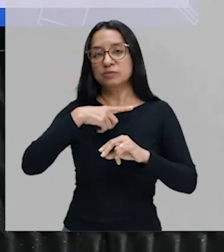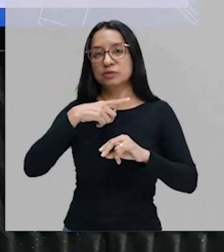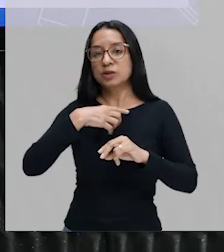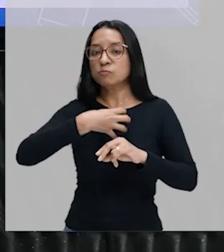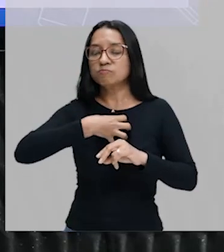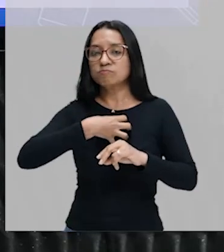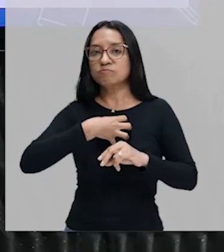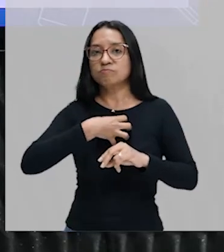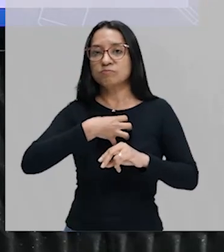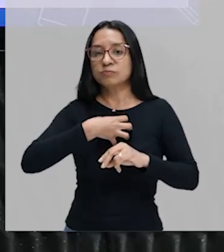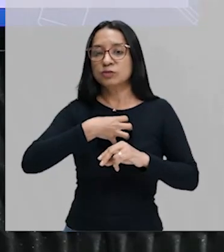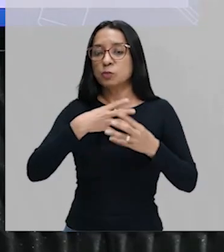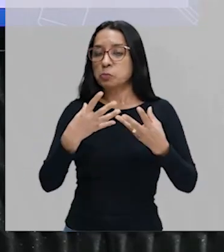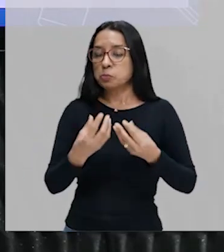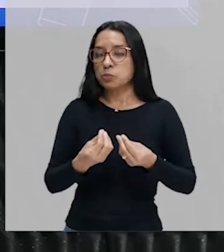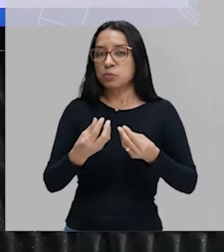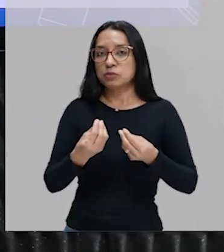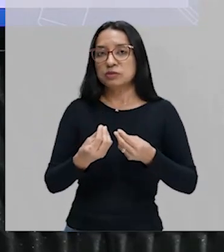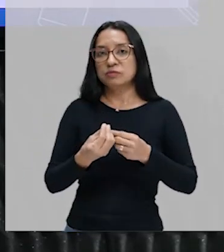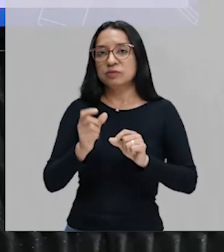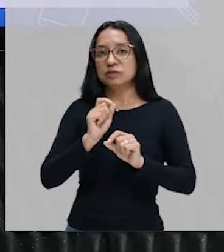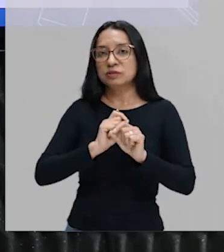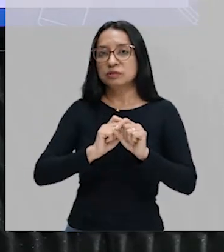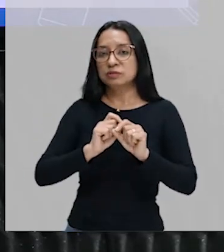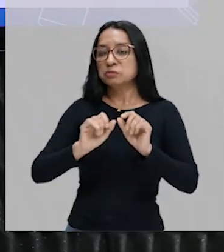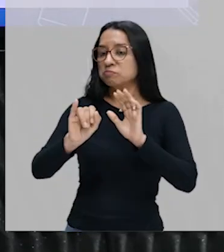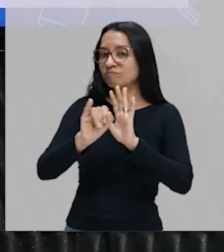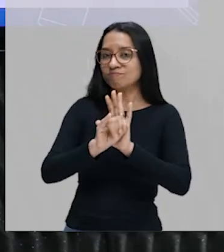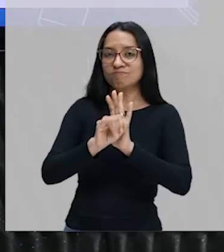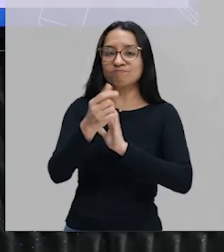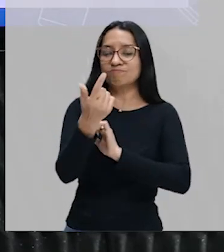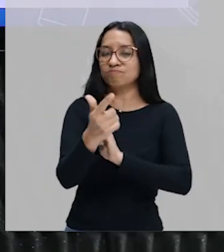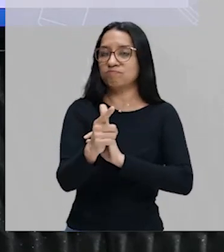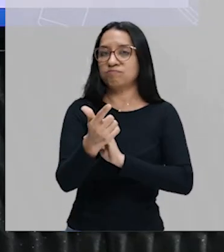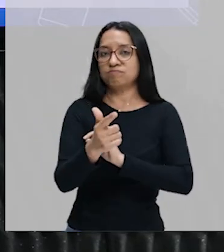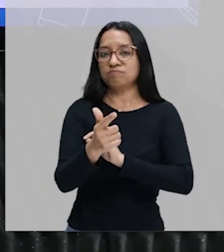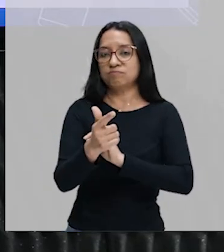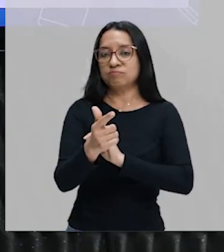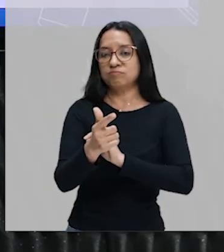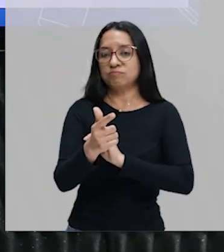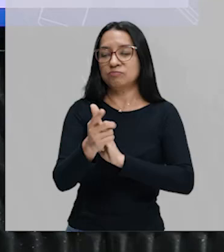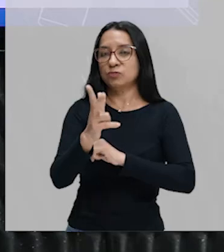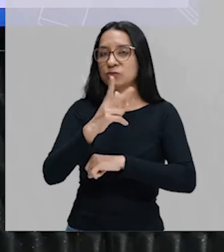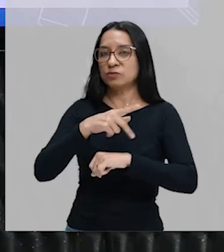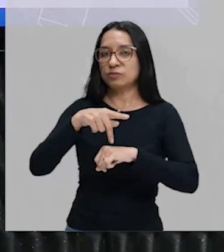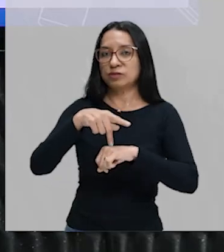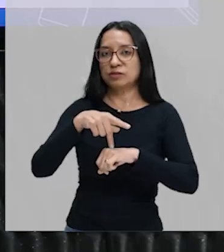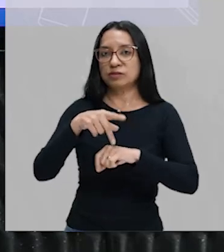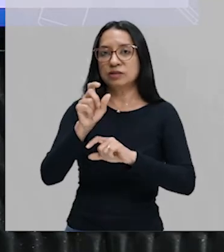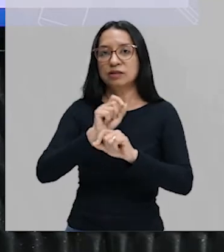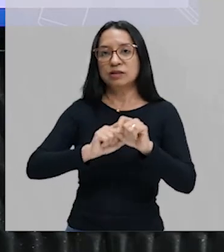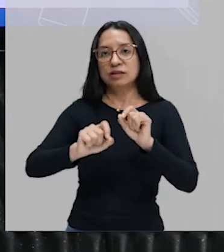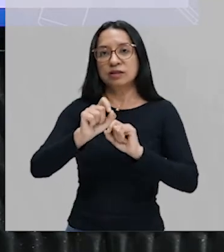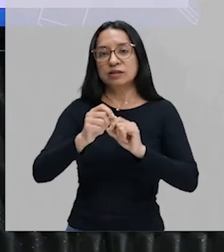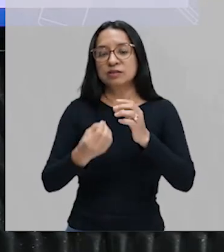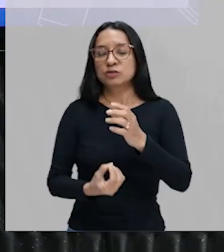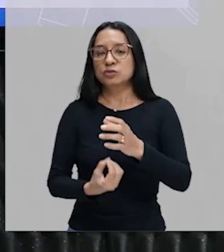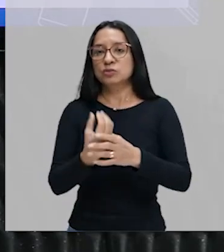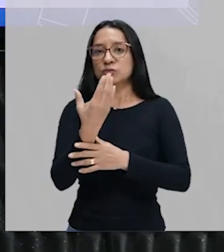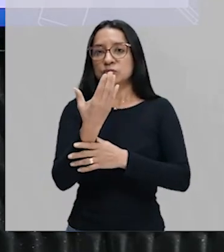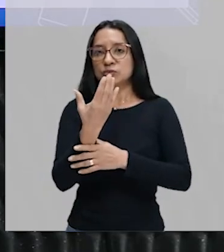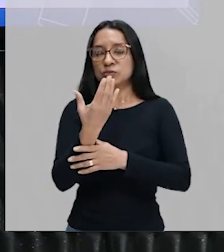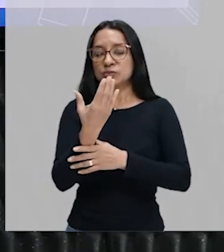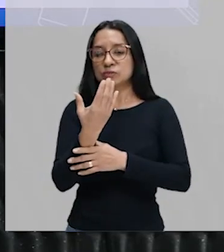um sentimento, muitas vezes, de não identificação com essa pátria. Tá certo? E é aí que surge,